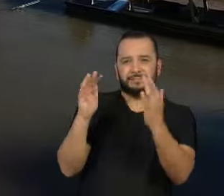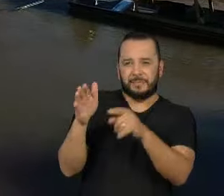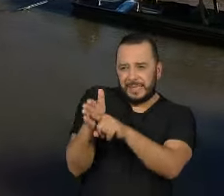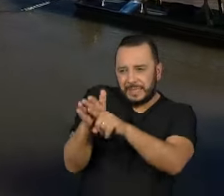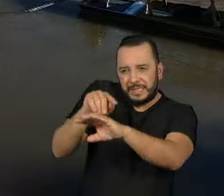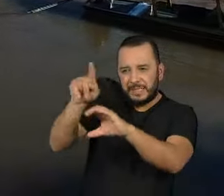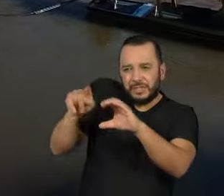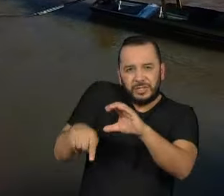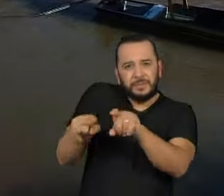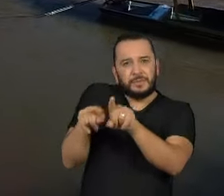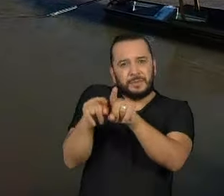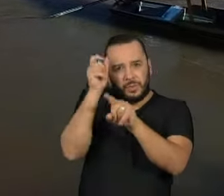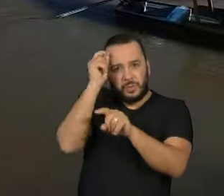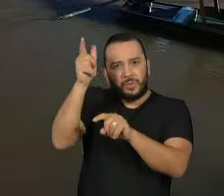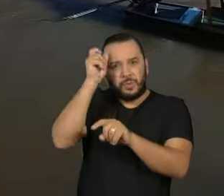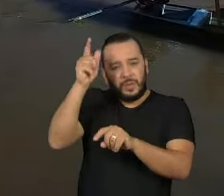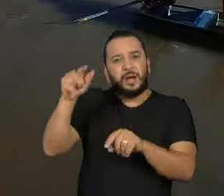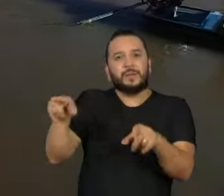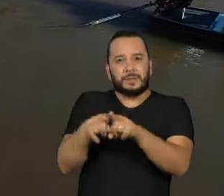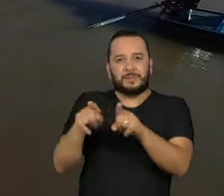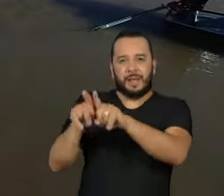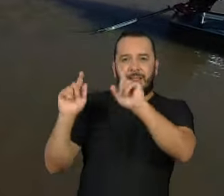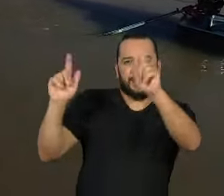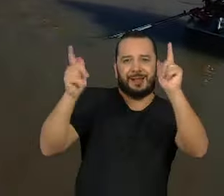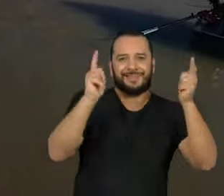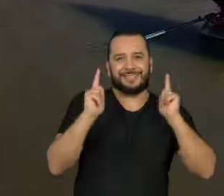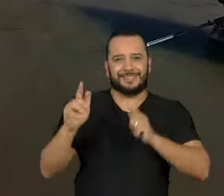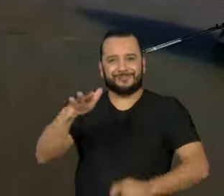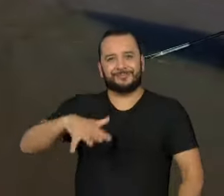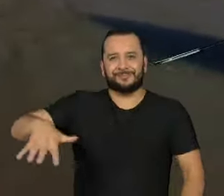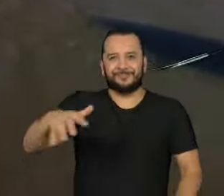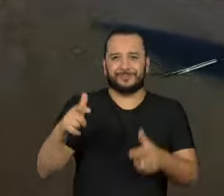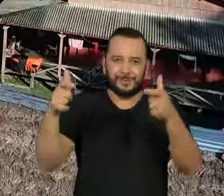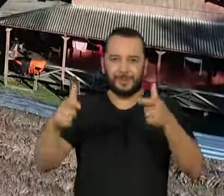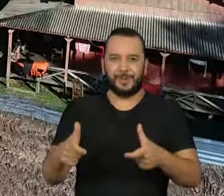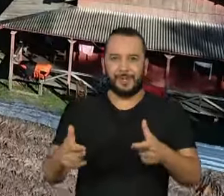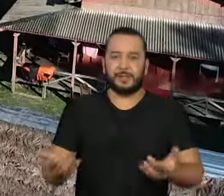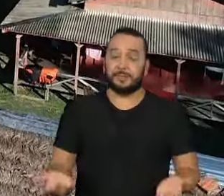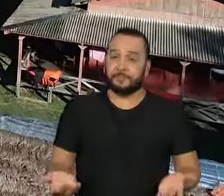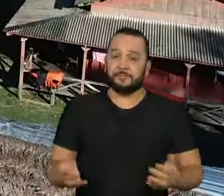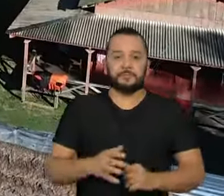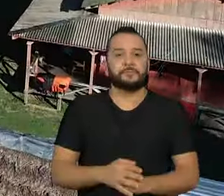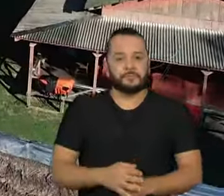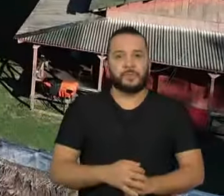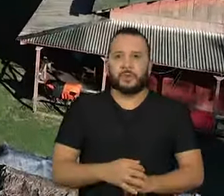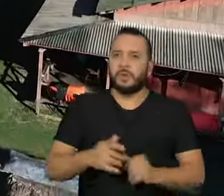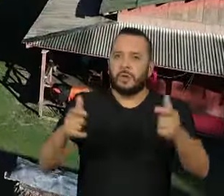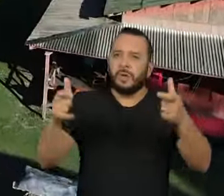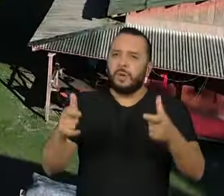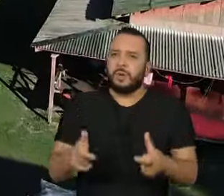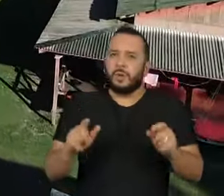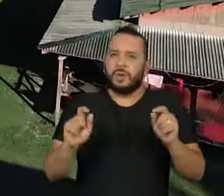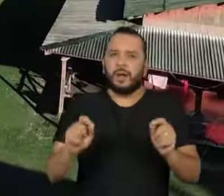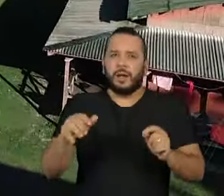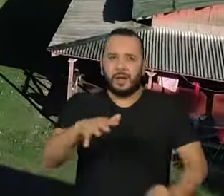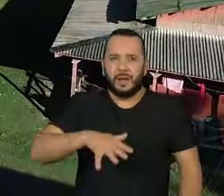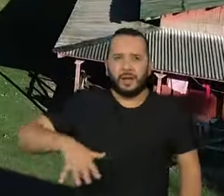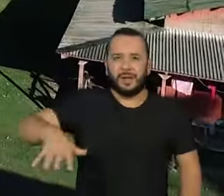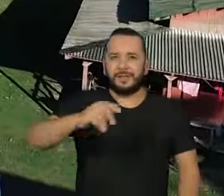científicos, culturais e recreativos. A amostra que a gente tem